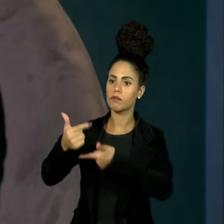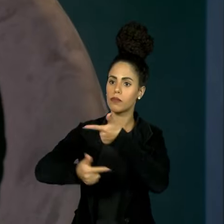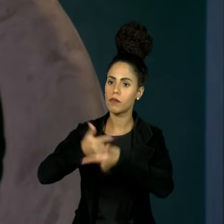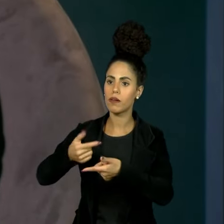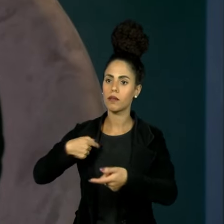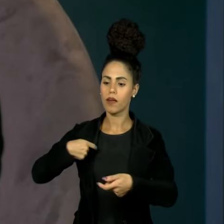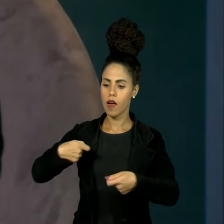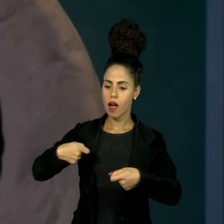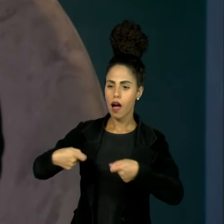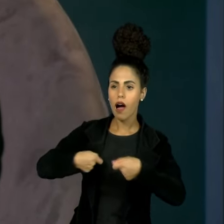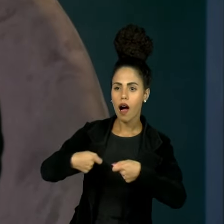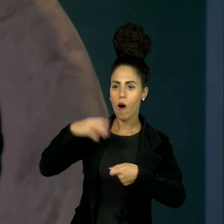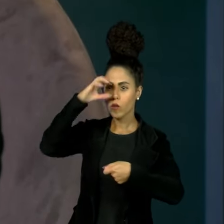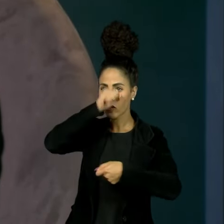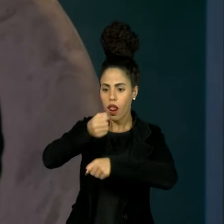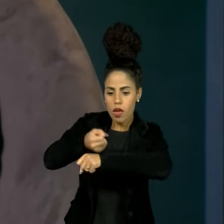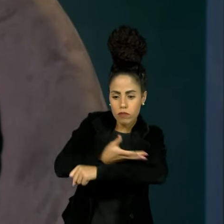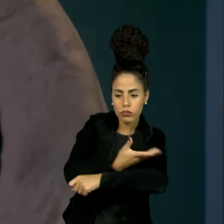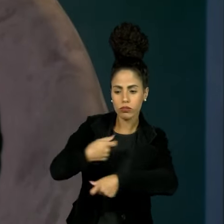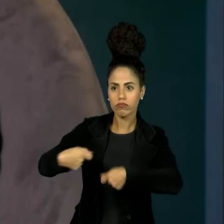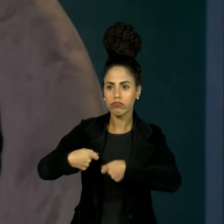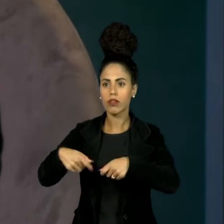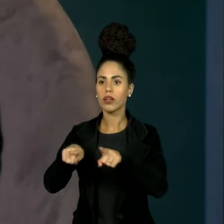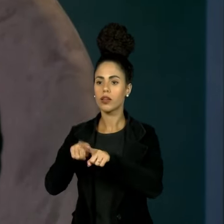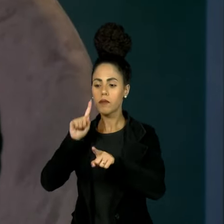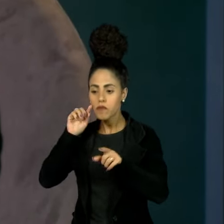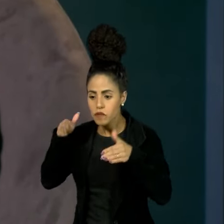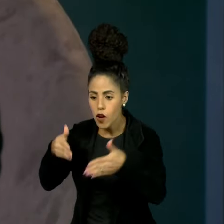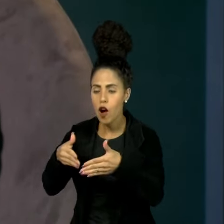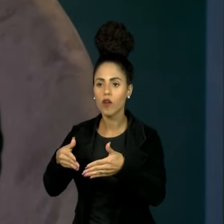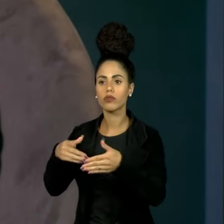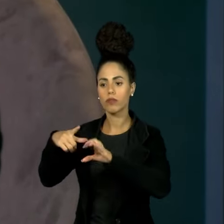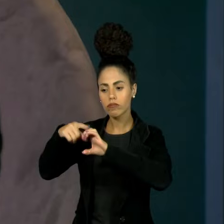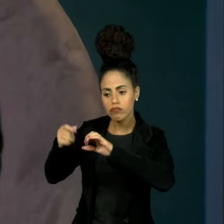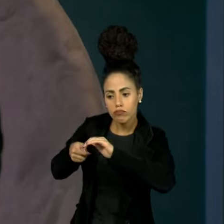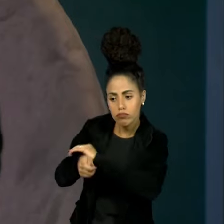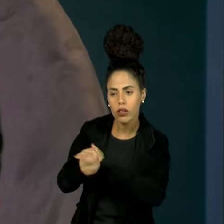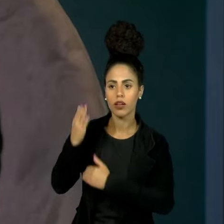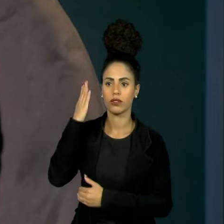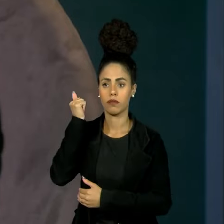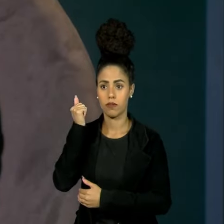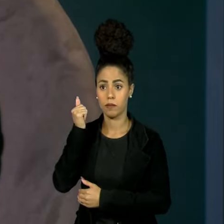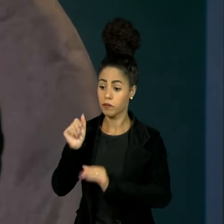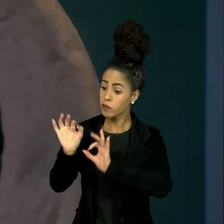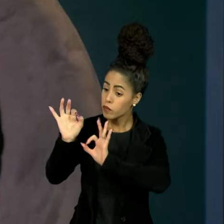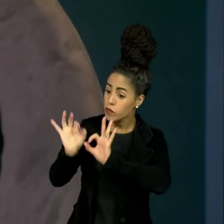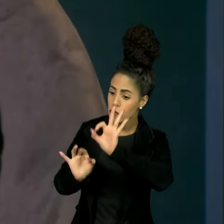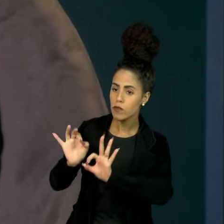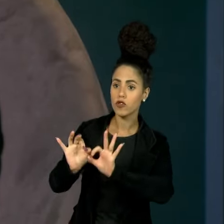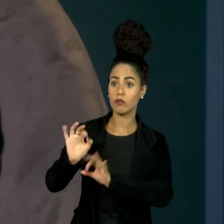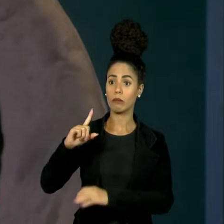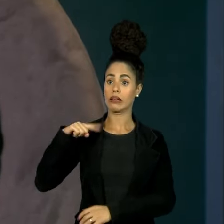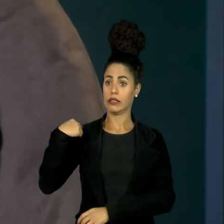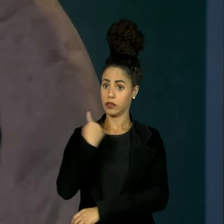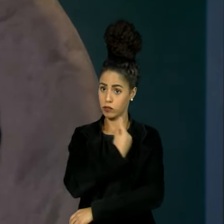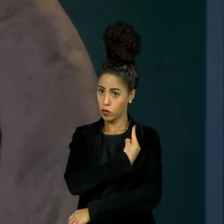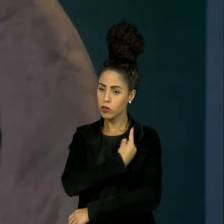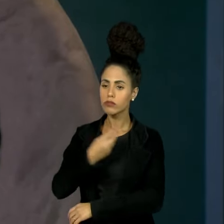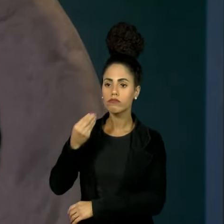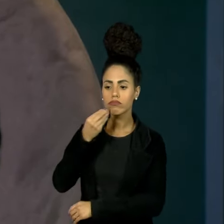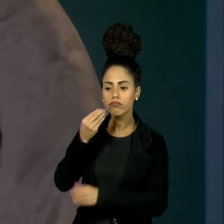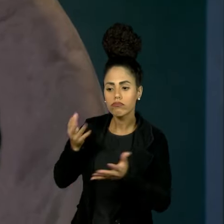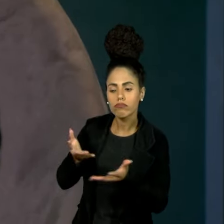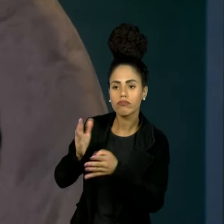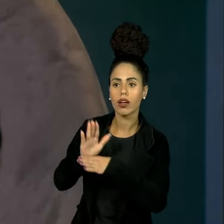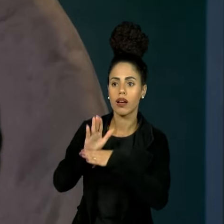emocionais quanto questões voltadas à gestão de negócio. Então, é um projeto onde nós, né, proporcionamos